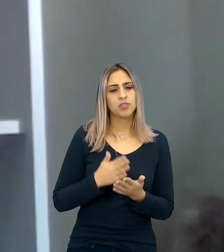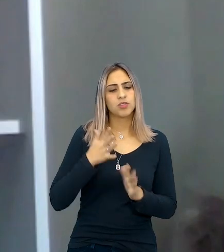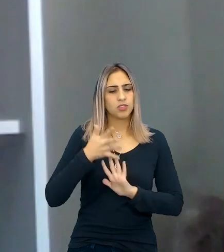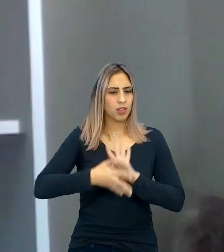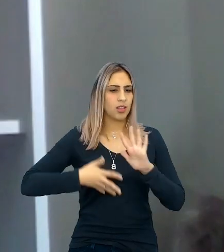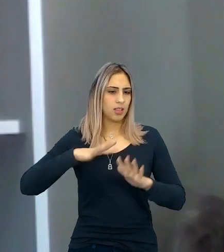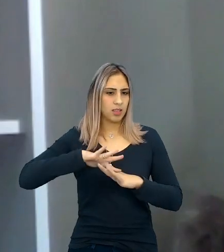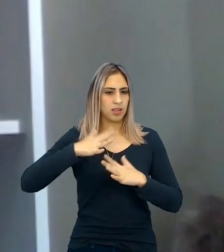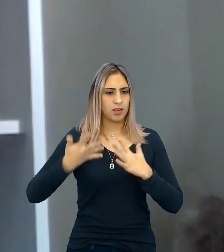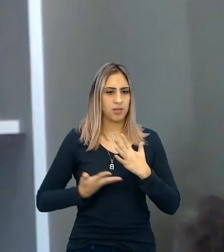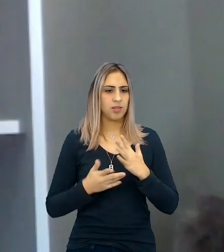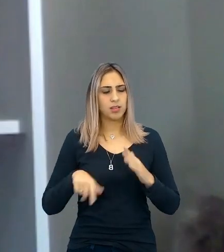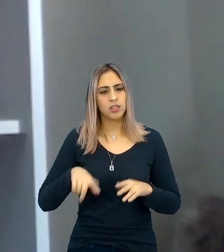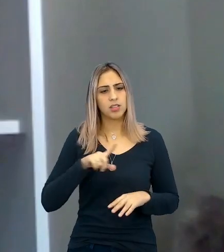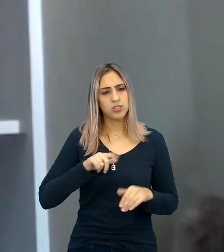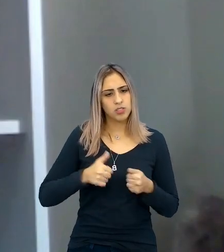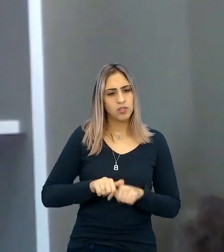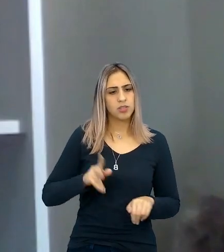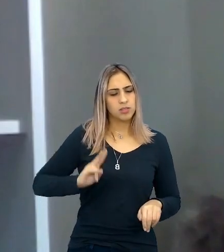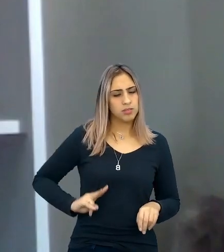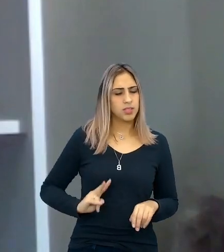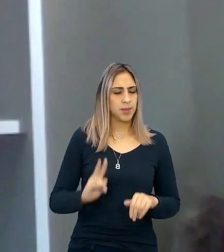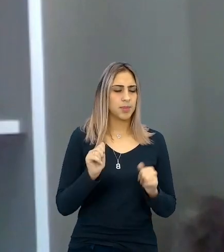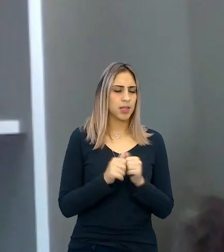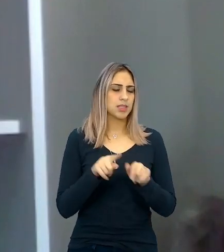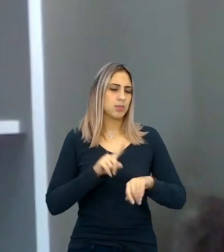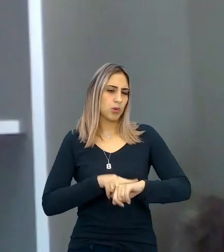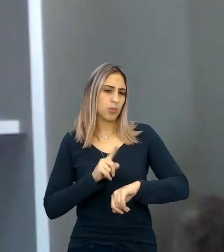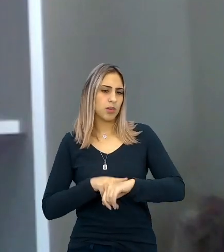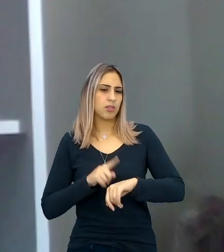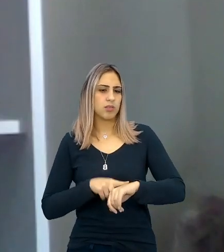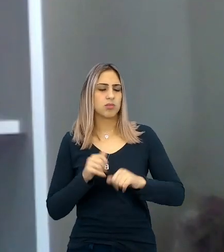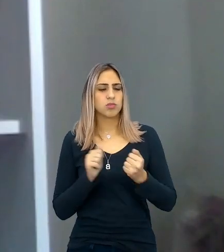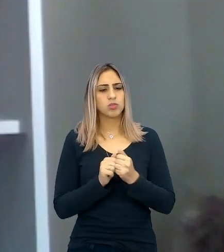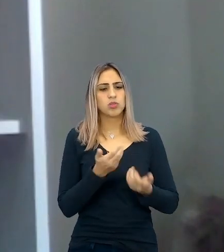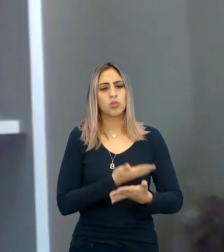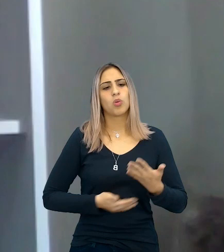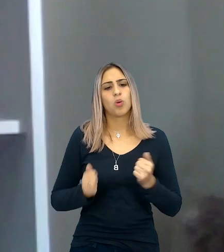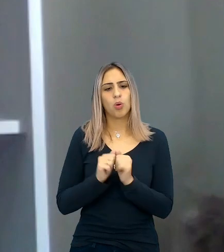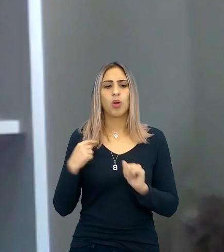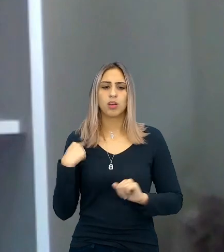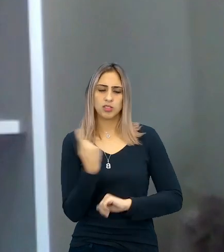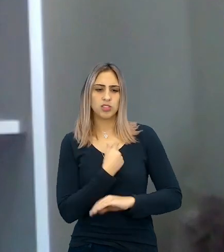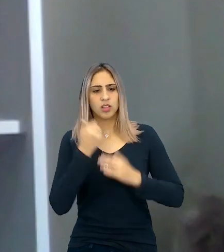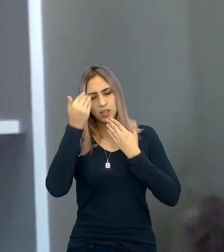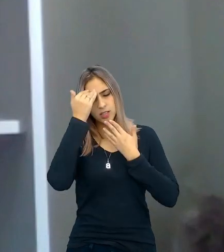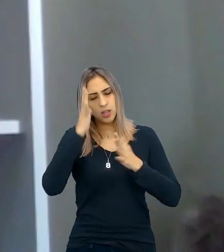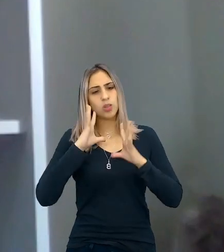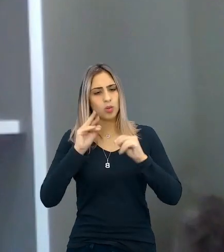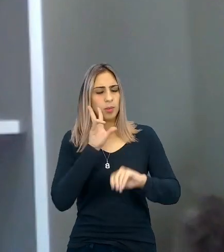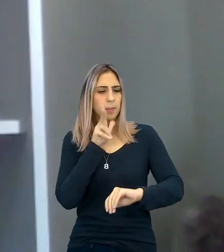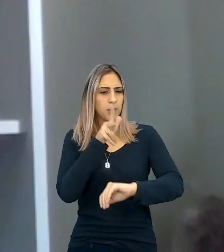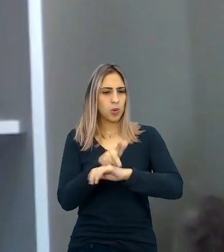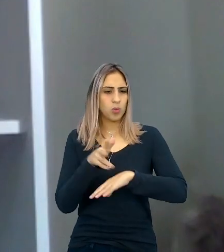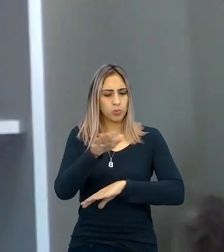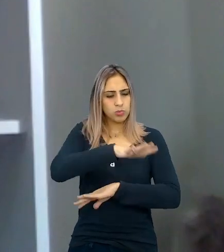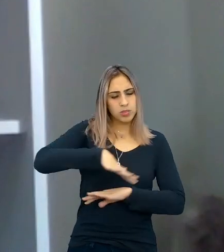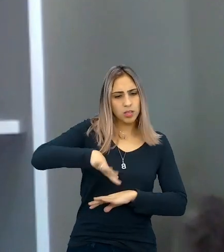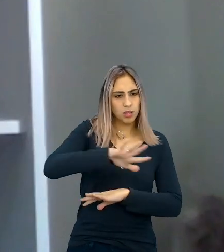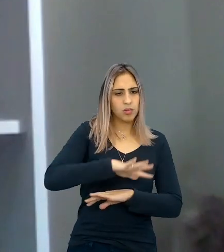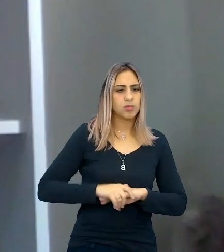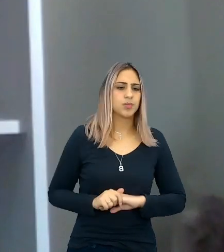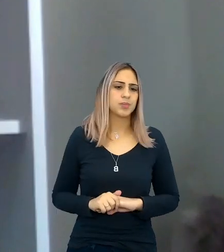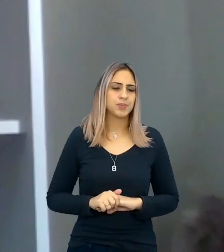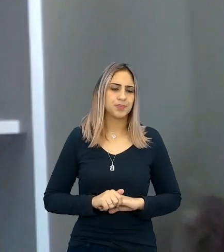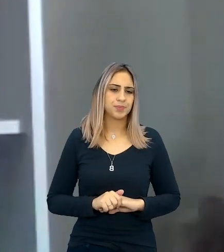de Libras que aqui estiveram, propiciando então esse momento integrativo com a gente, a toda a produção que está aqui